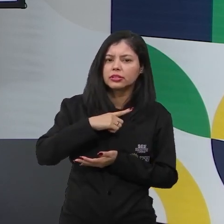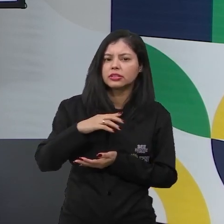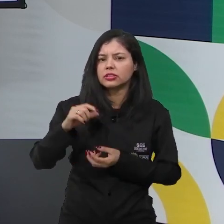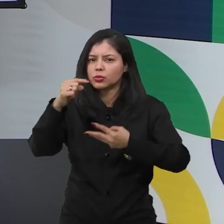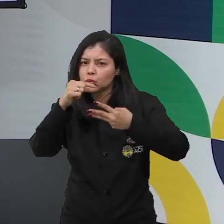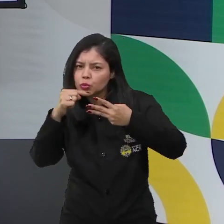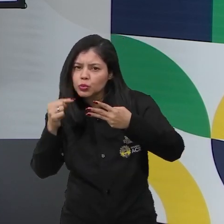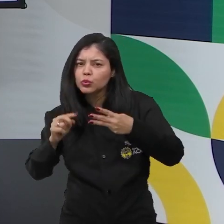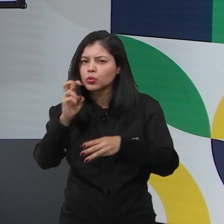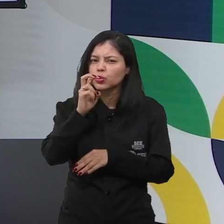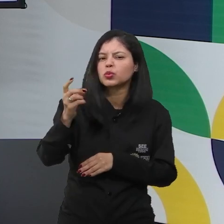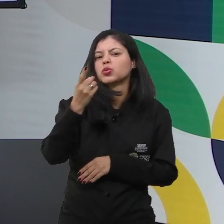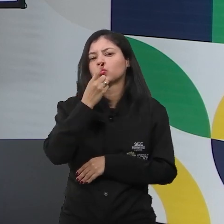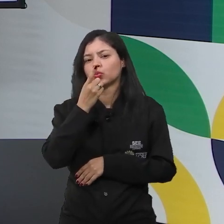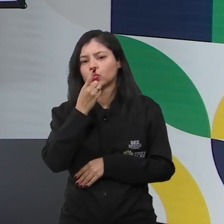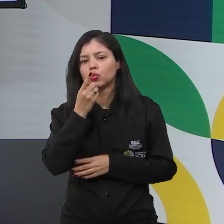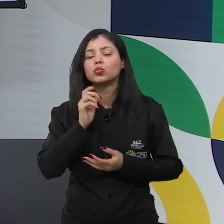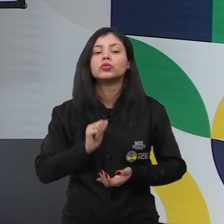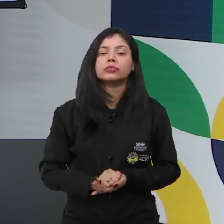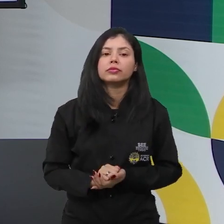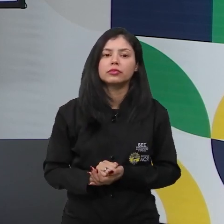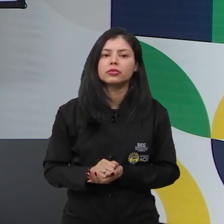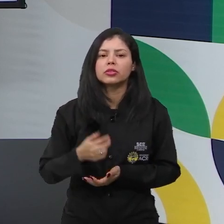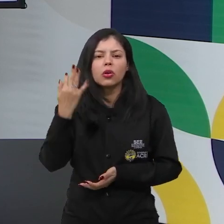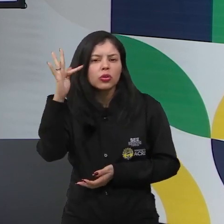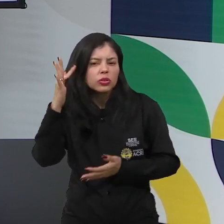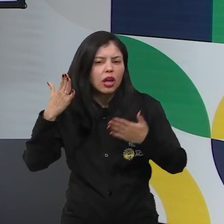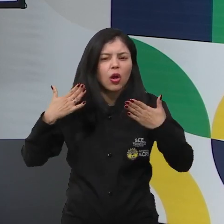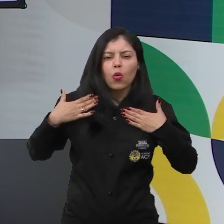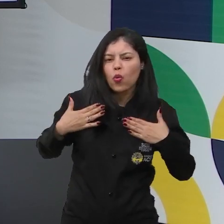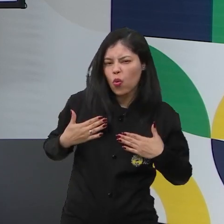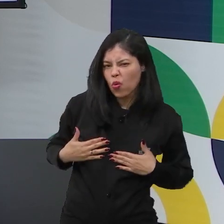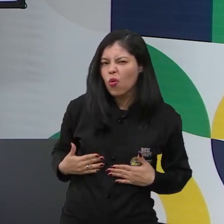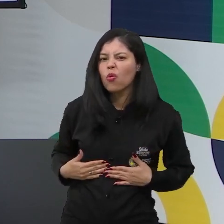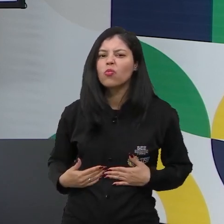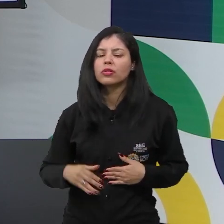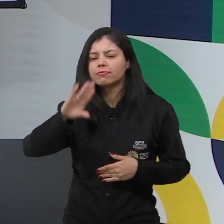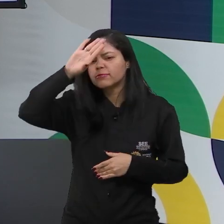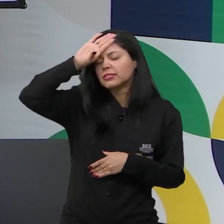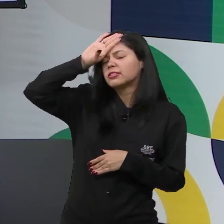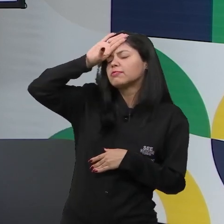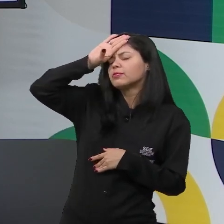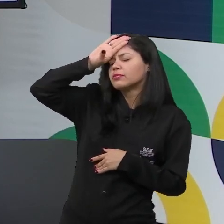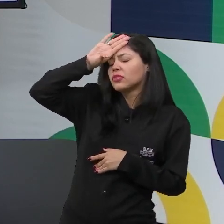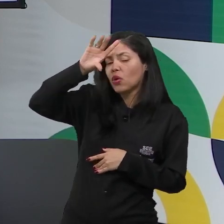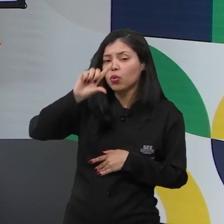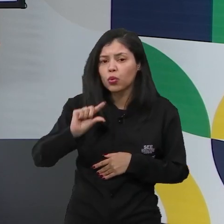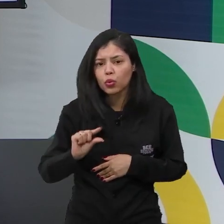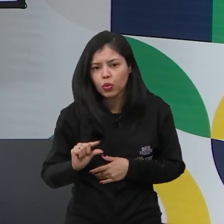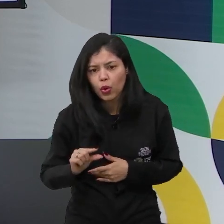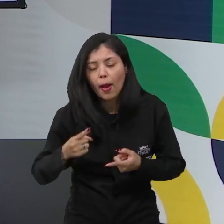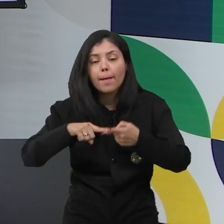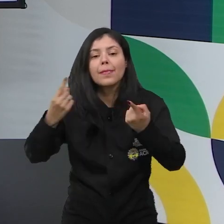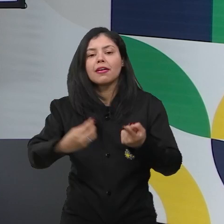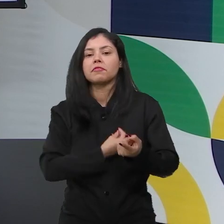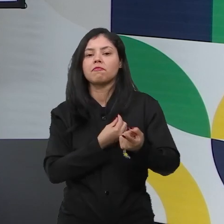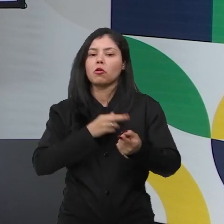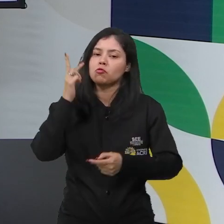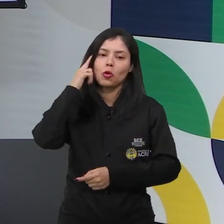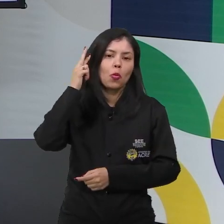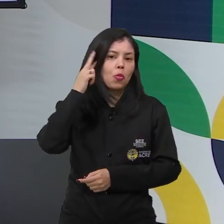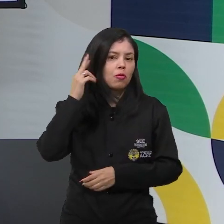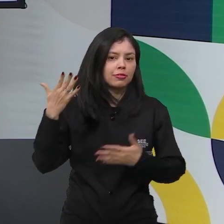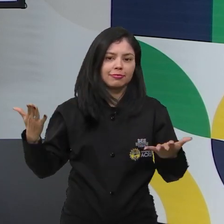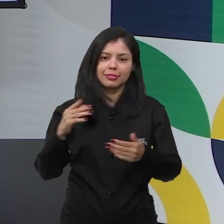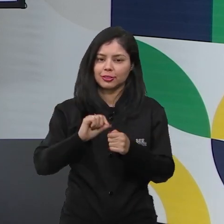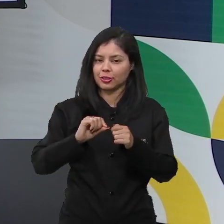de 3 a 5 dias, né, vai ser ali uma dorzinha no corpo, se tiver uma febre bem baixinha, mas você continua vivendo e fazendo todos